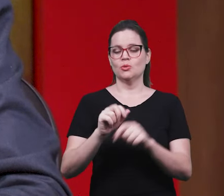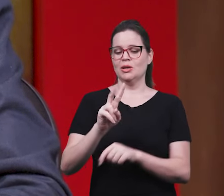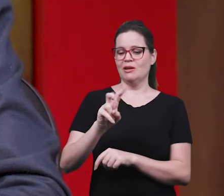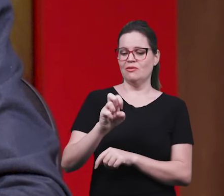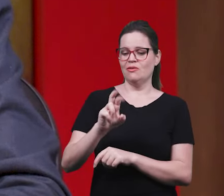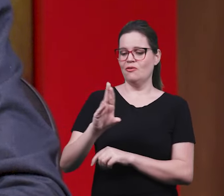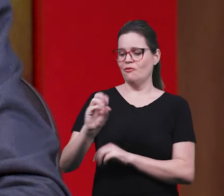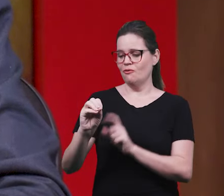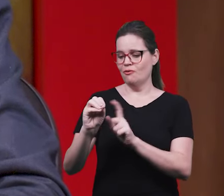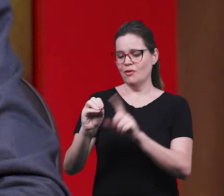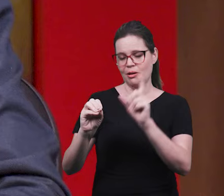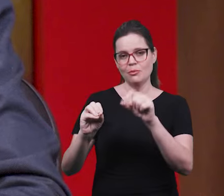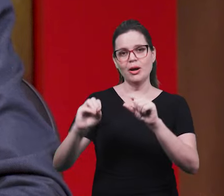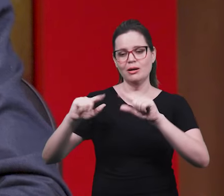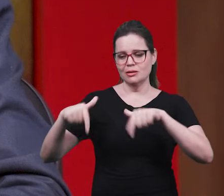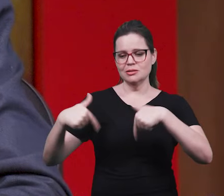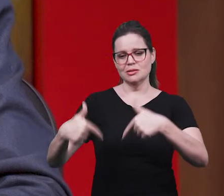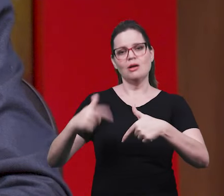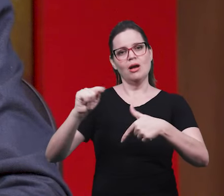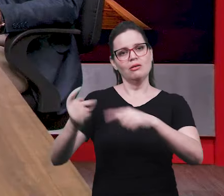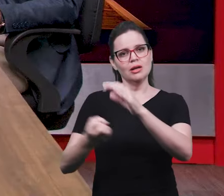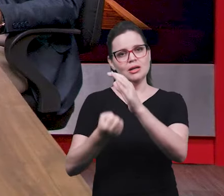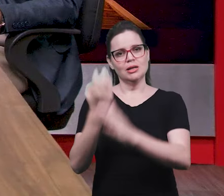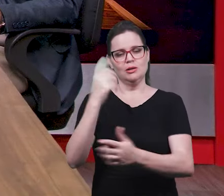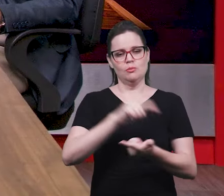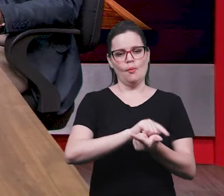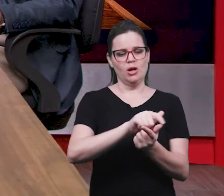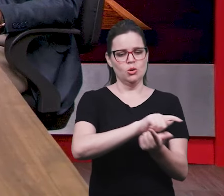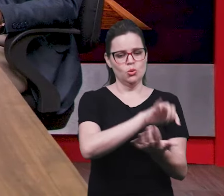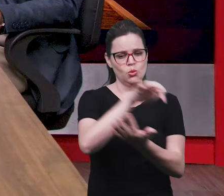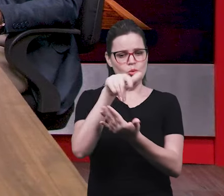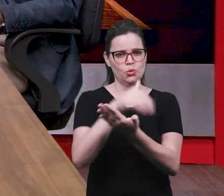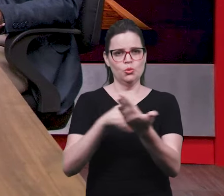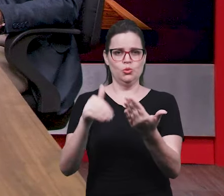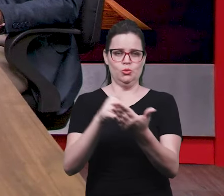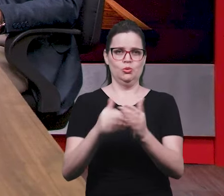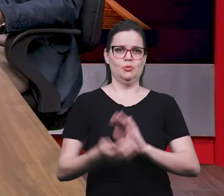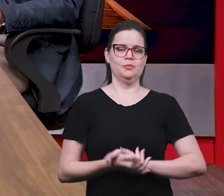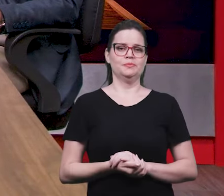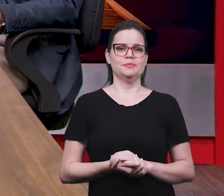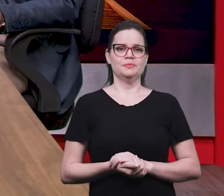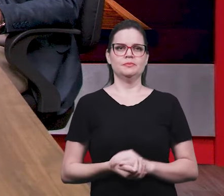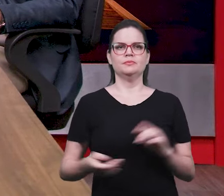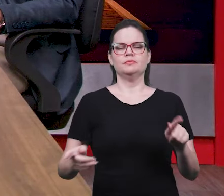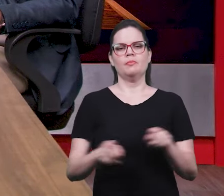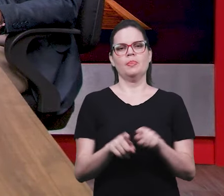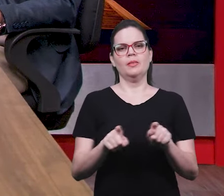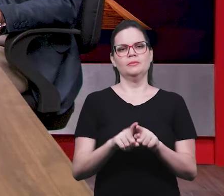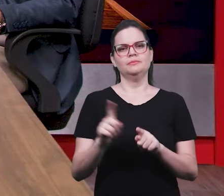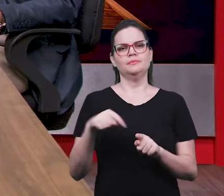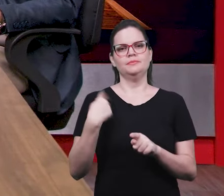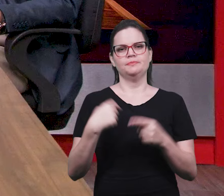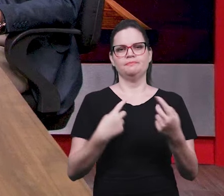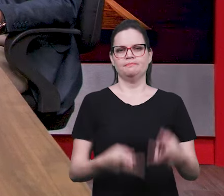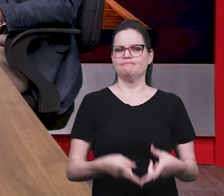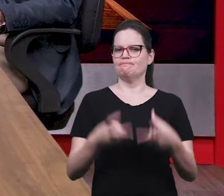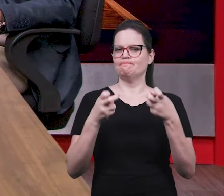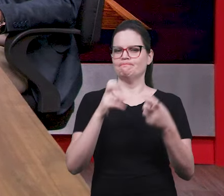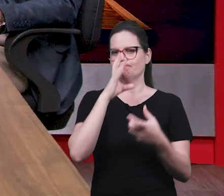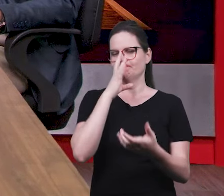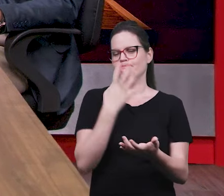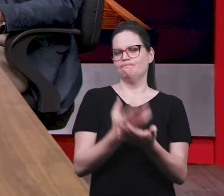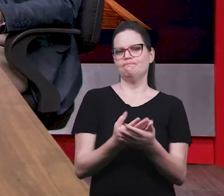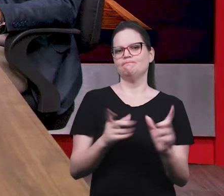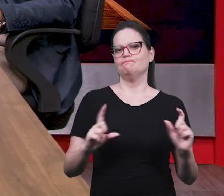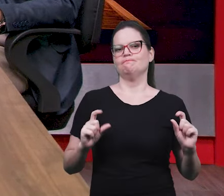verbo. O Logos é o princípio da criação de Deus. Agora, é notável, na sequência do nosso assunto, né?